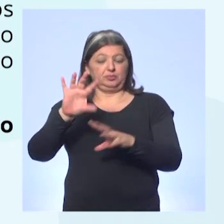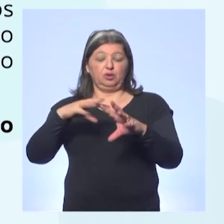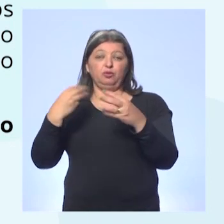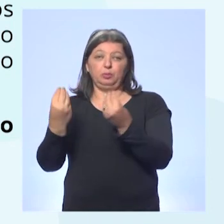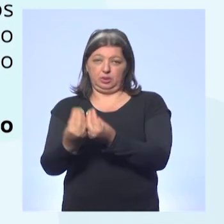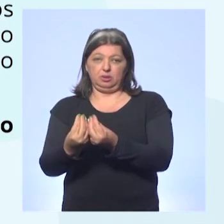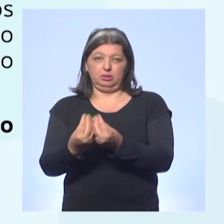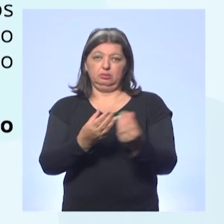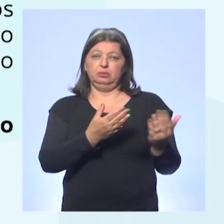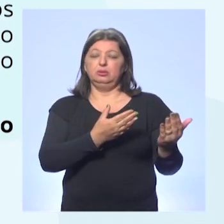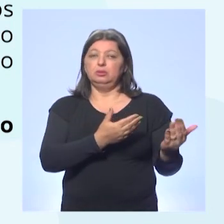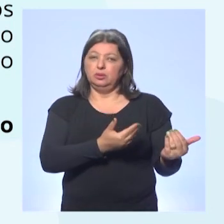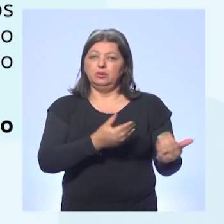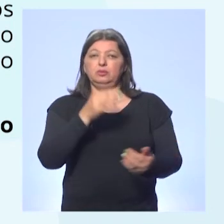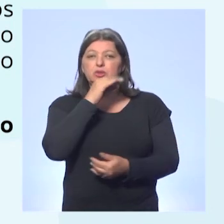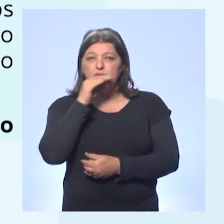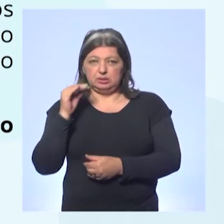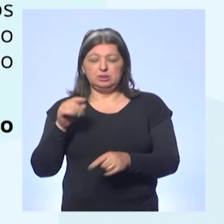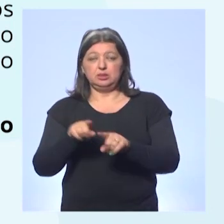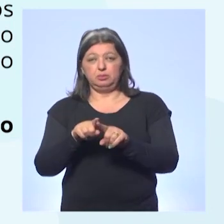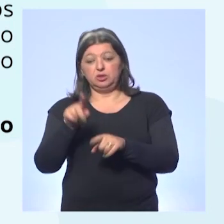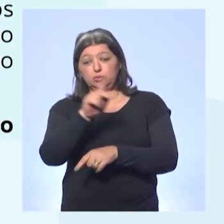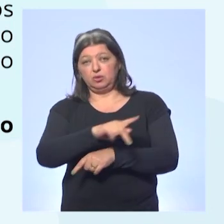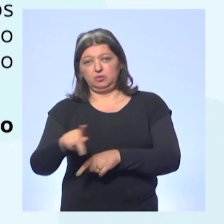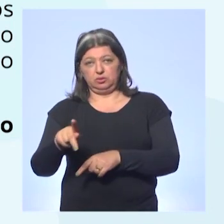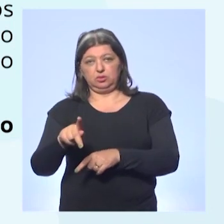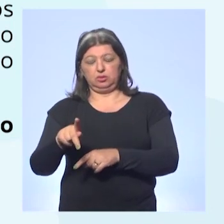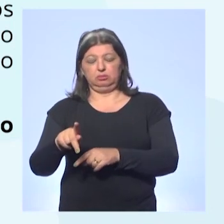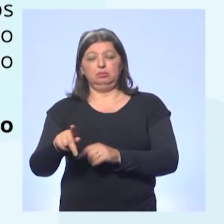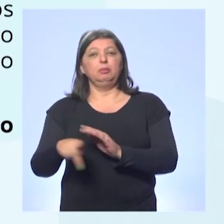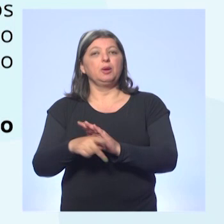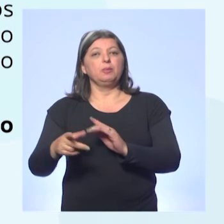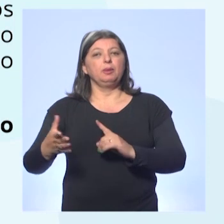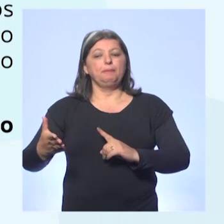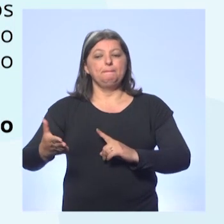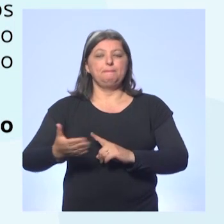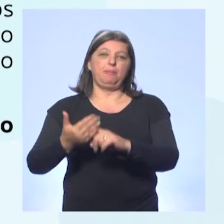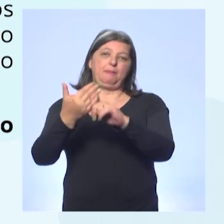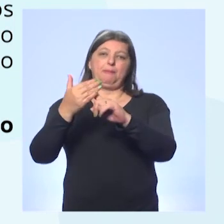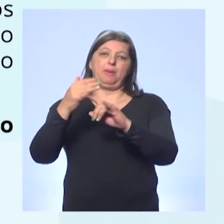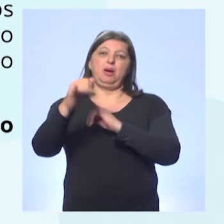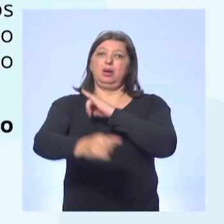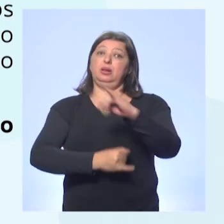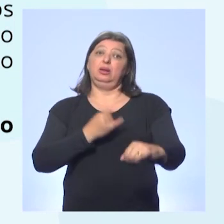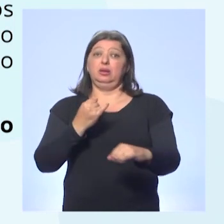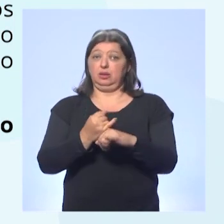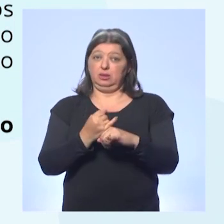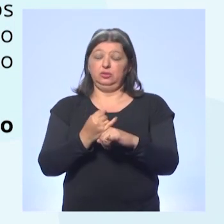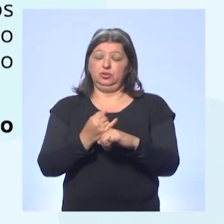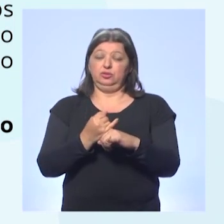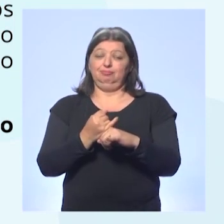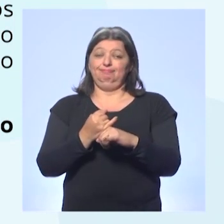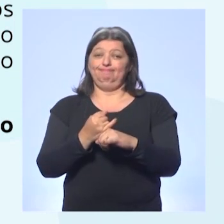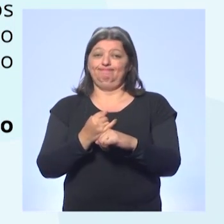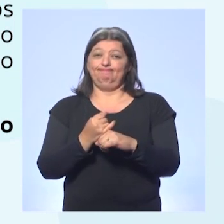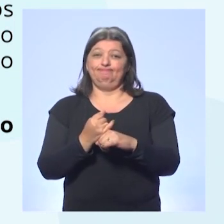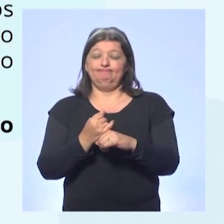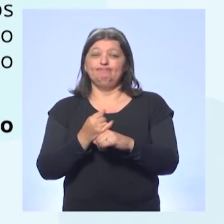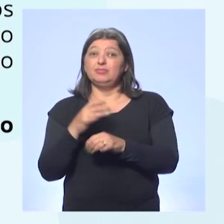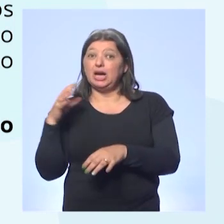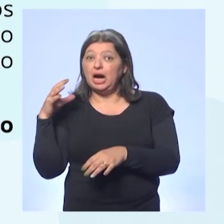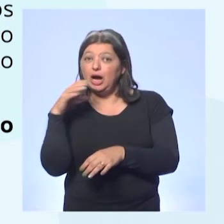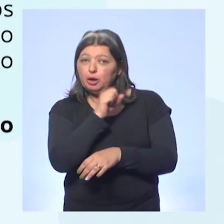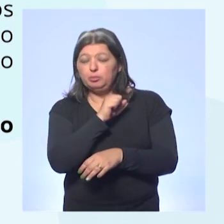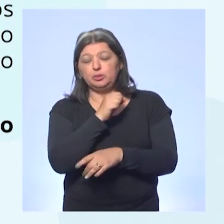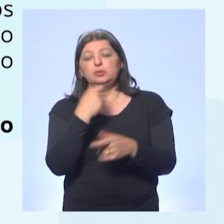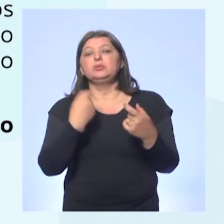e os professores. A internet cresce em ritmo acelerado, o que torna cada vez mais